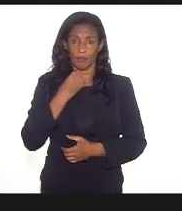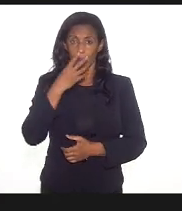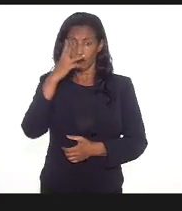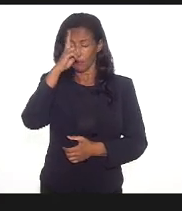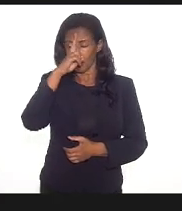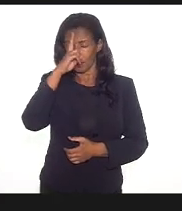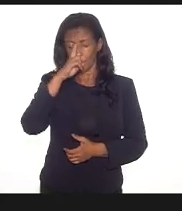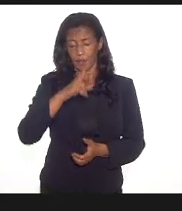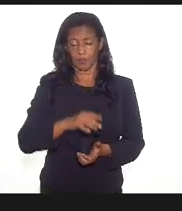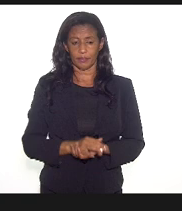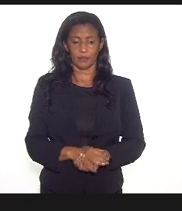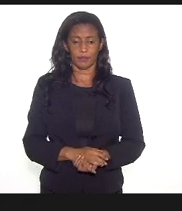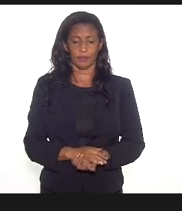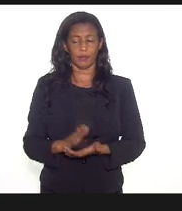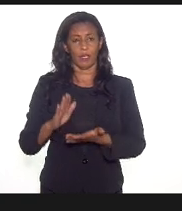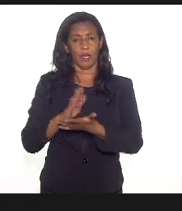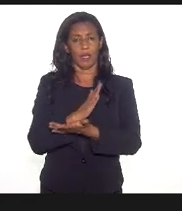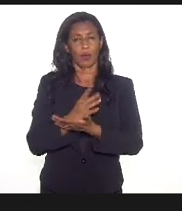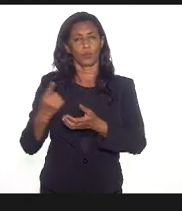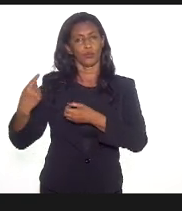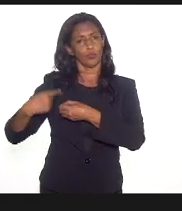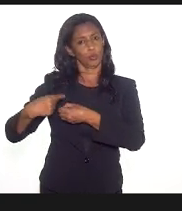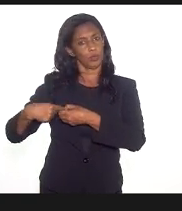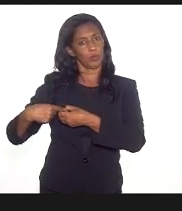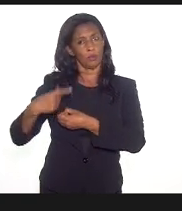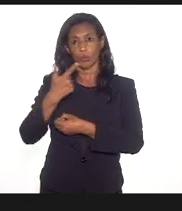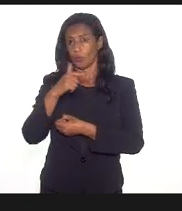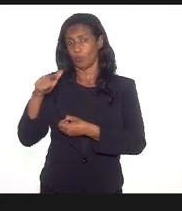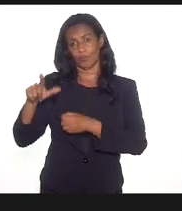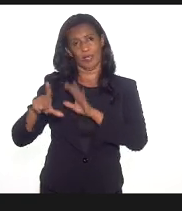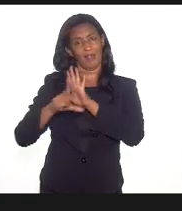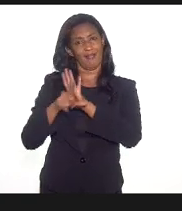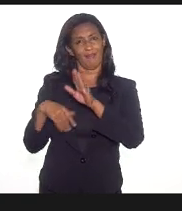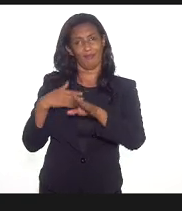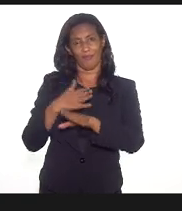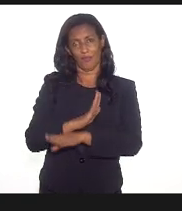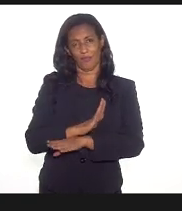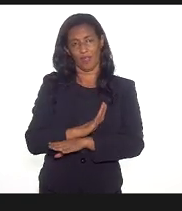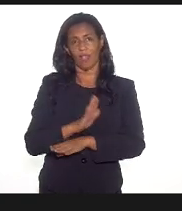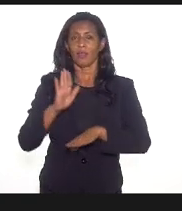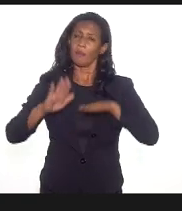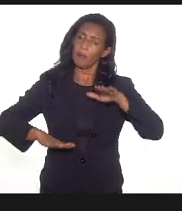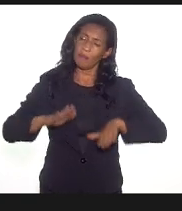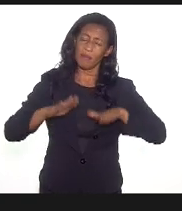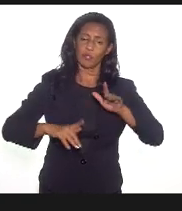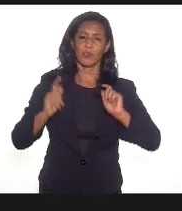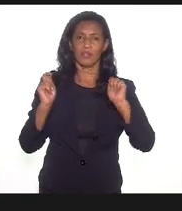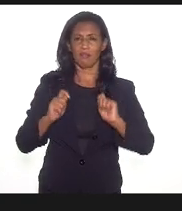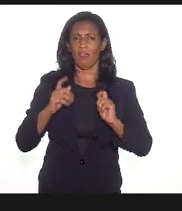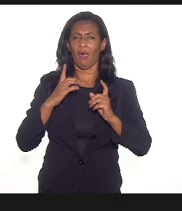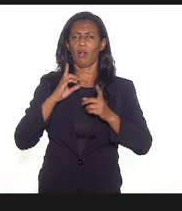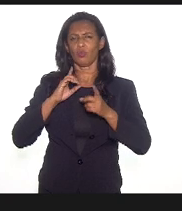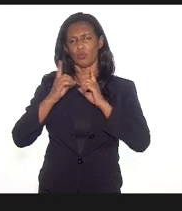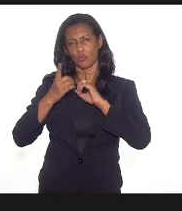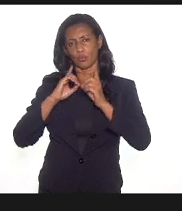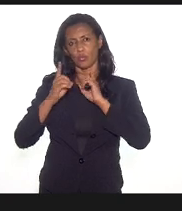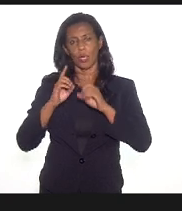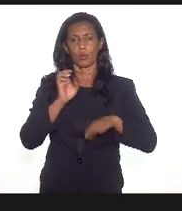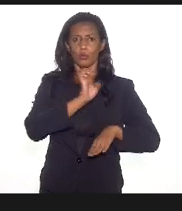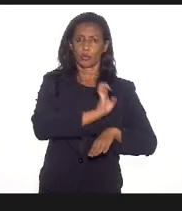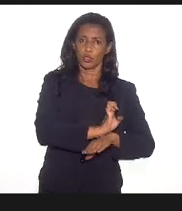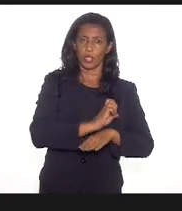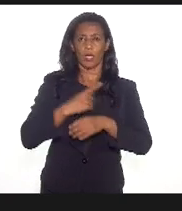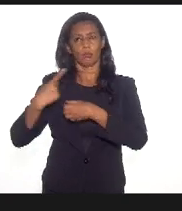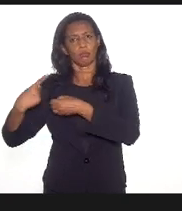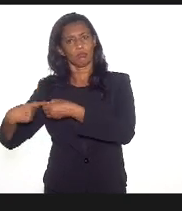Jordão, alguns municípios ainda não têm a lei aprovada, mas mesmo assim é possível um diálogo do Estado com